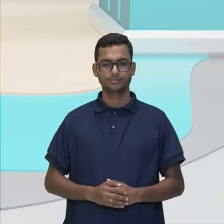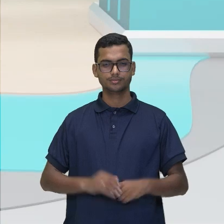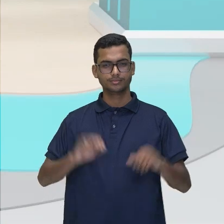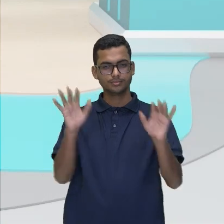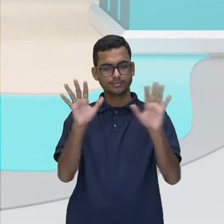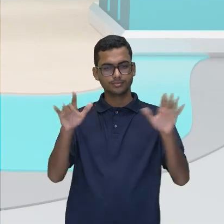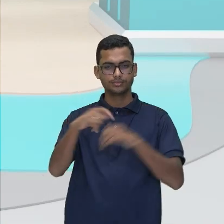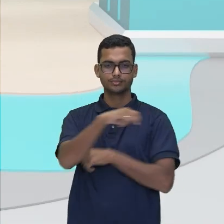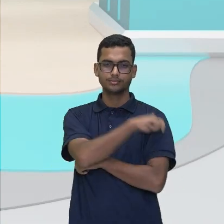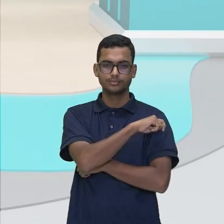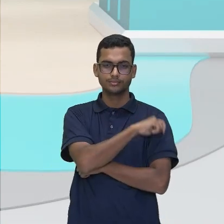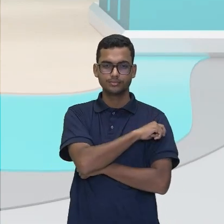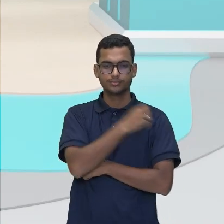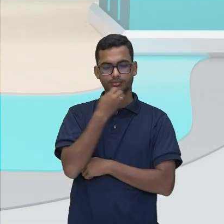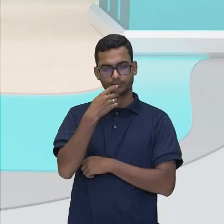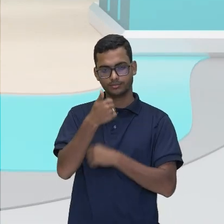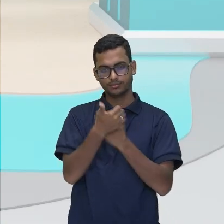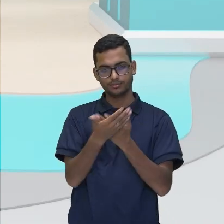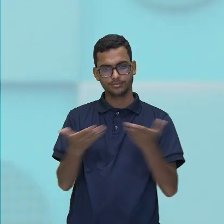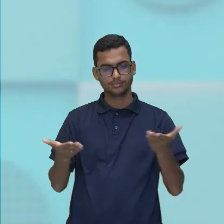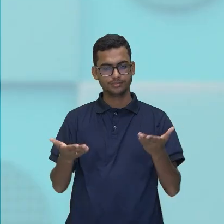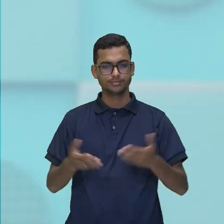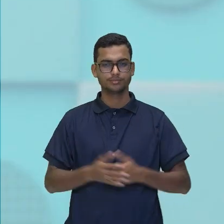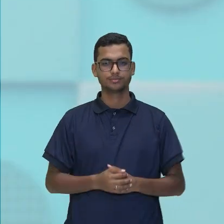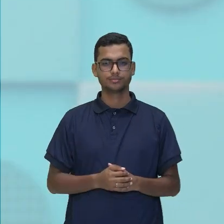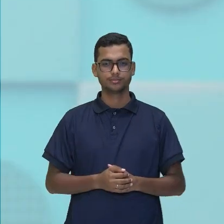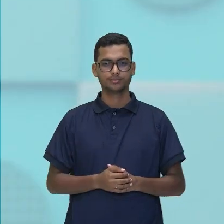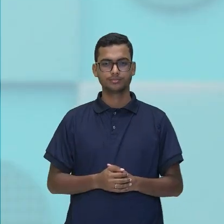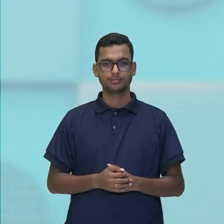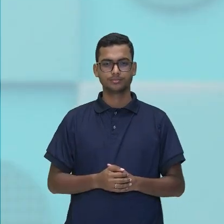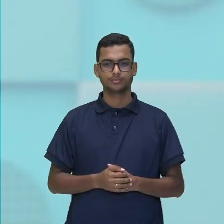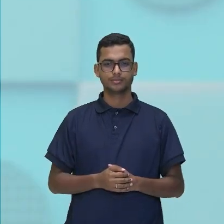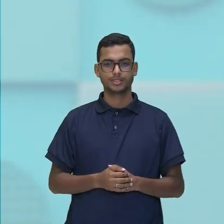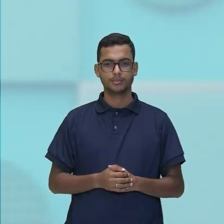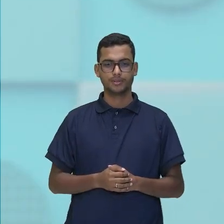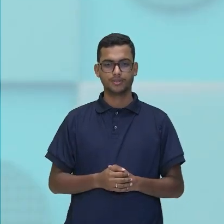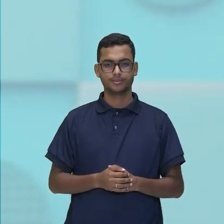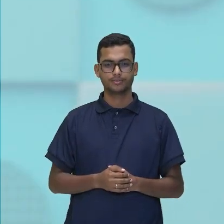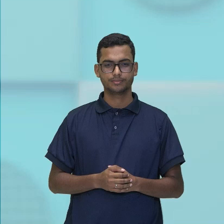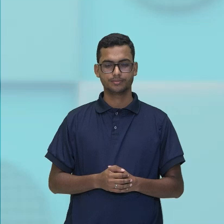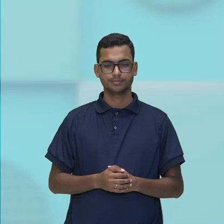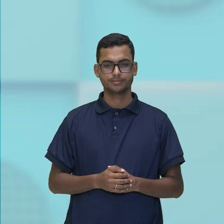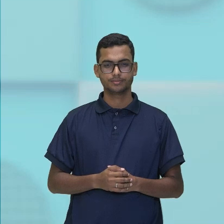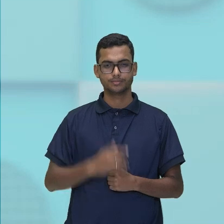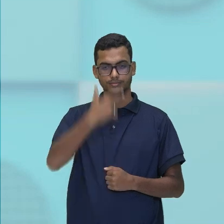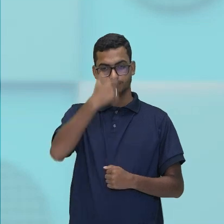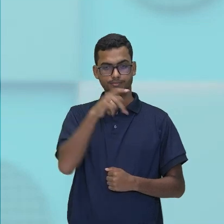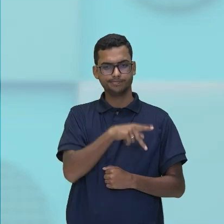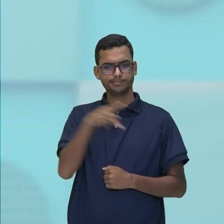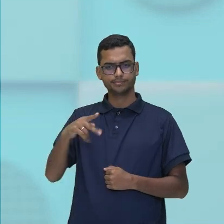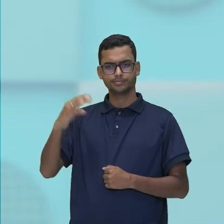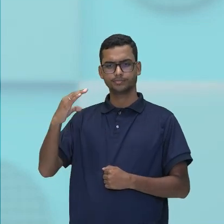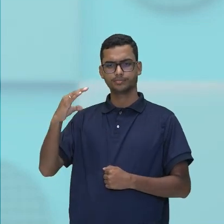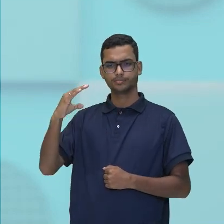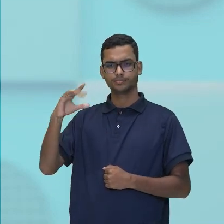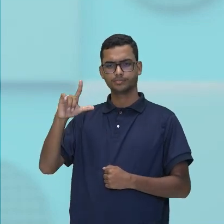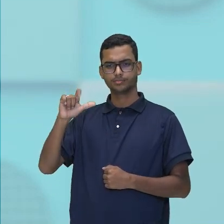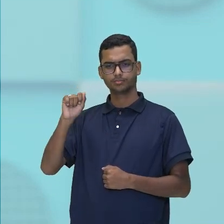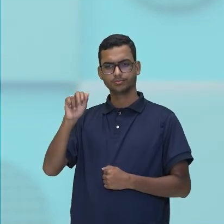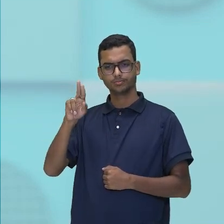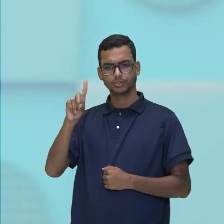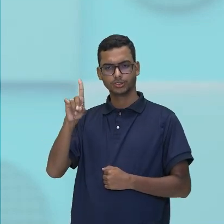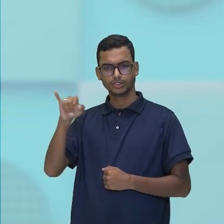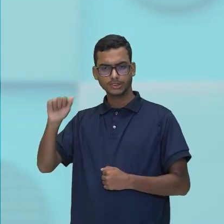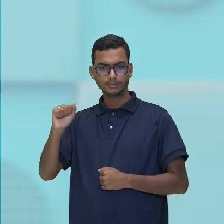How are you today? Como estão todos hoje? Here's Teacher Cláudia Borges, aqui é a professora Cláudia Borges e vamos conferir o